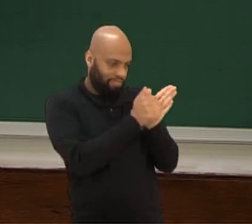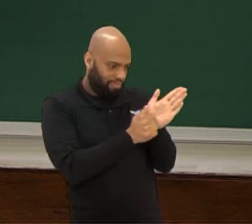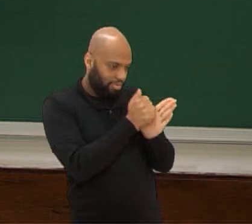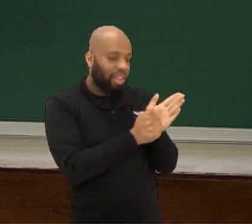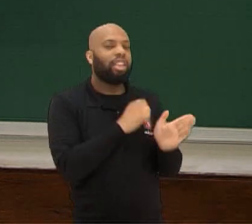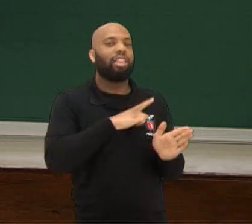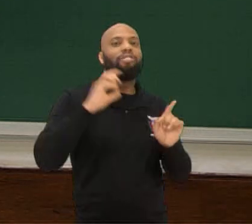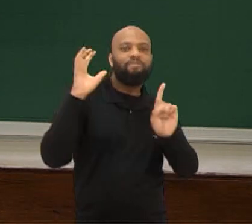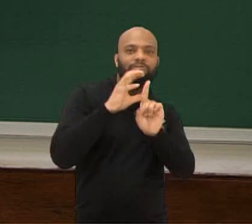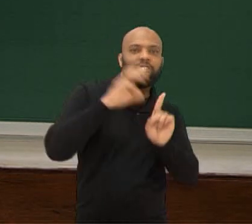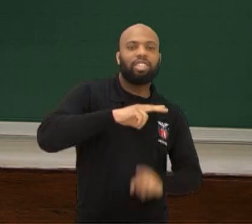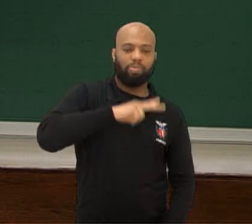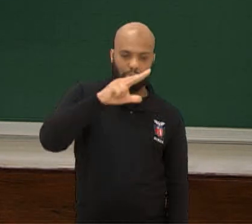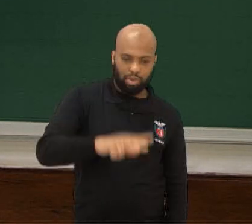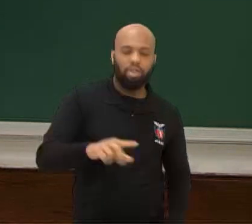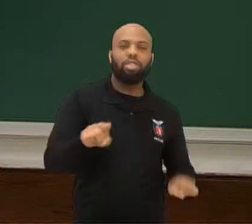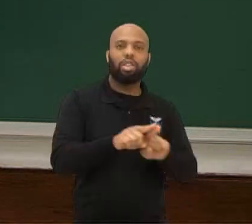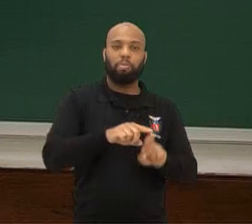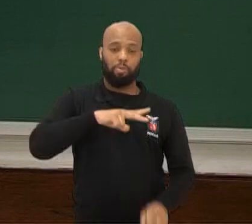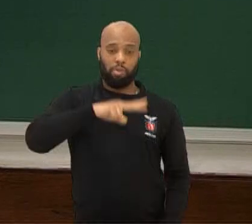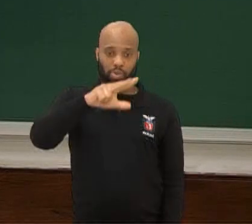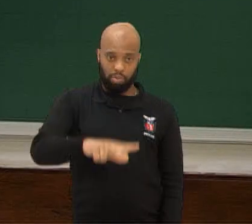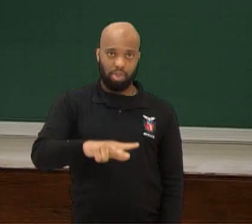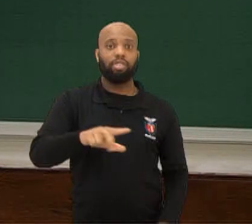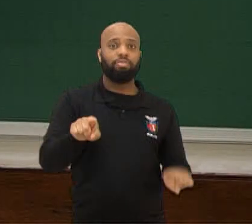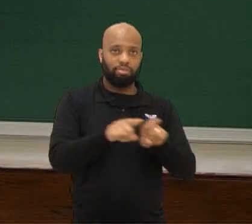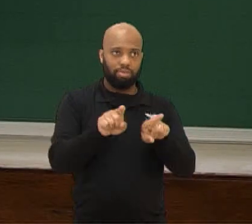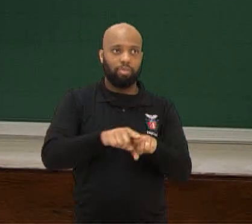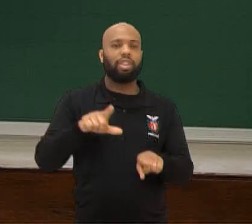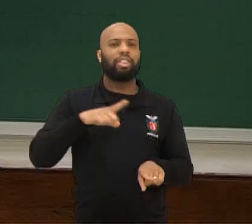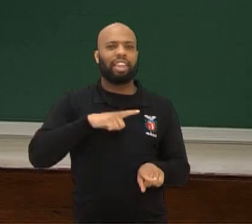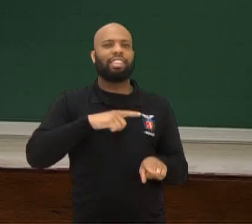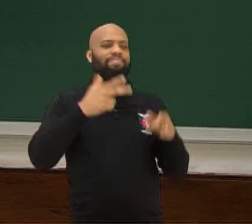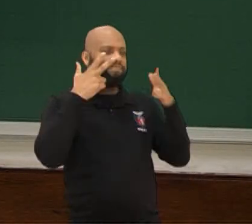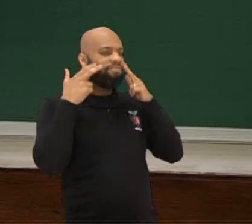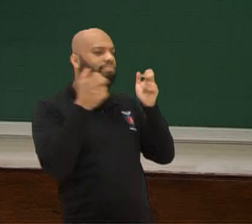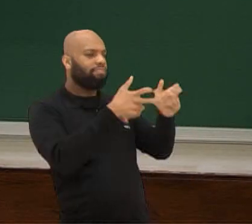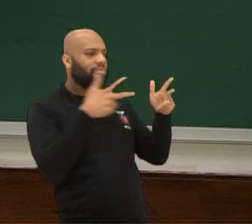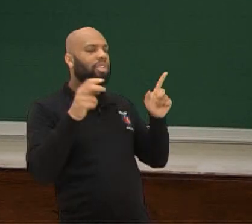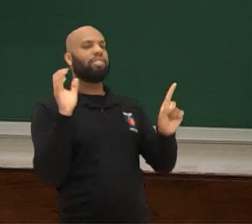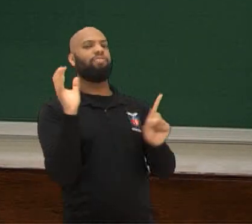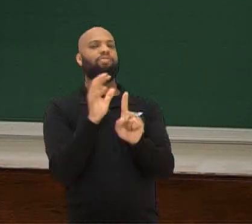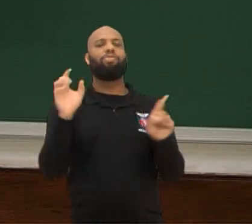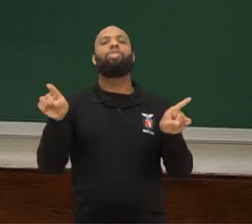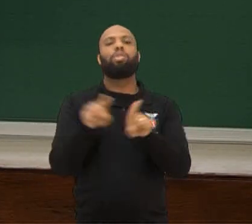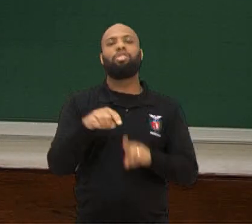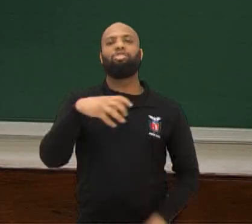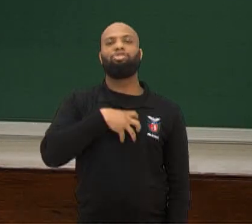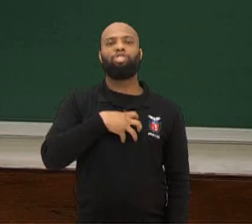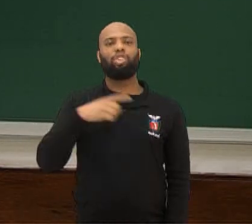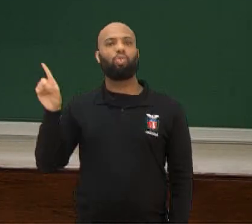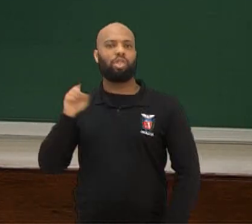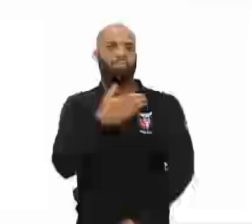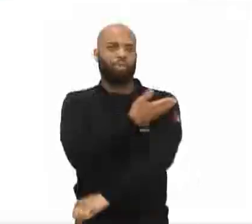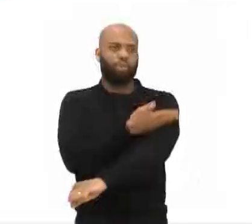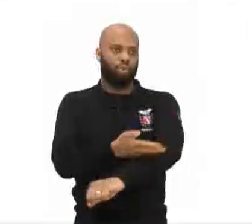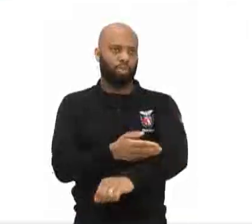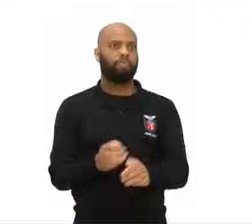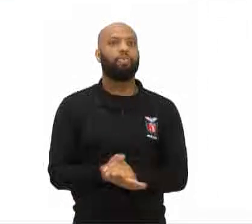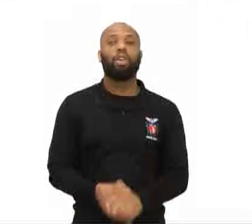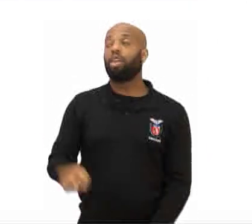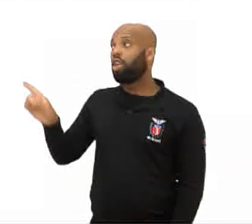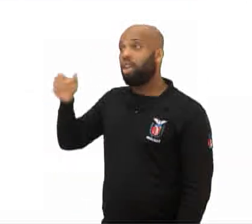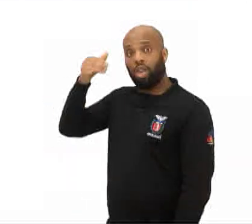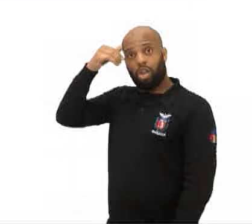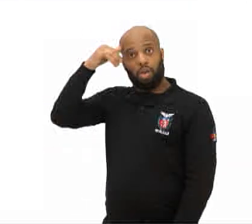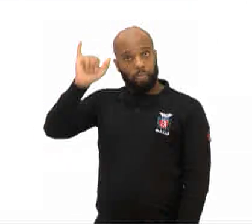de espanhóis, portugueses e algumas questões ali indígenas também influenciaram este hábito, né? O boi de mamão, que